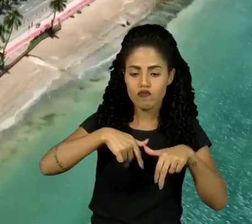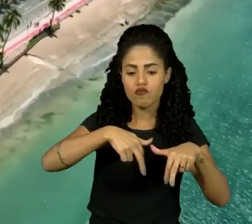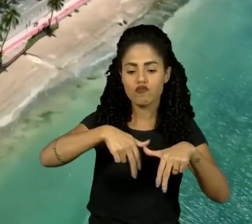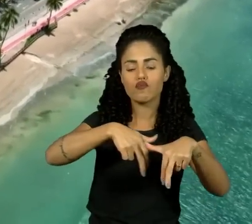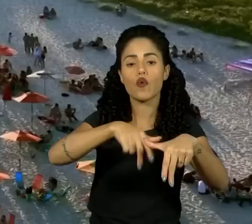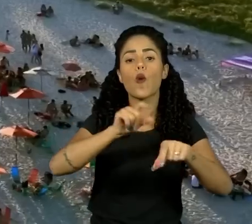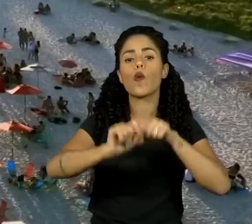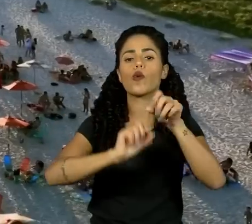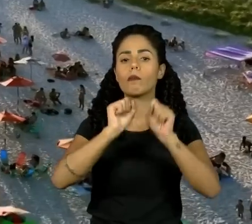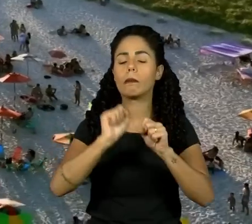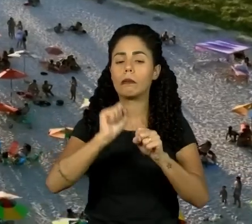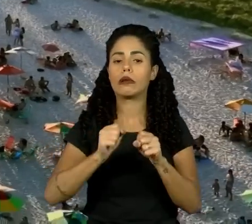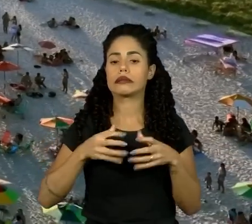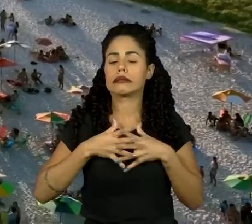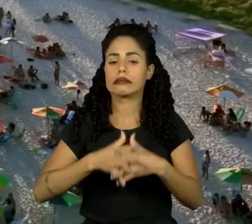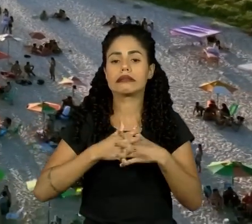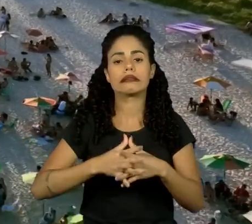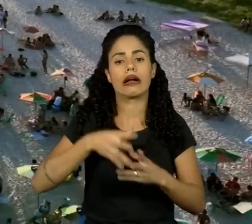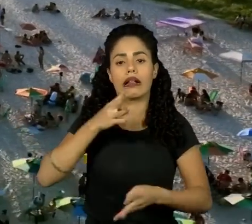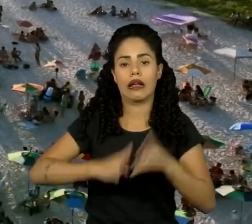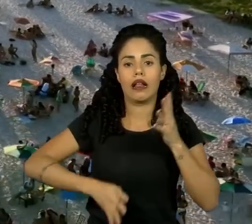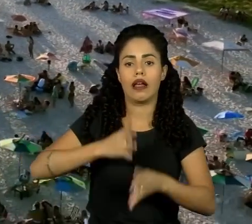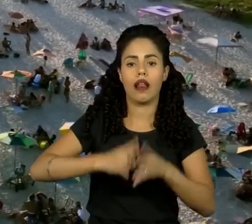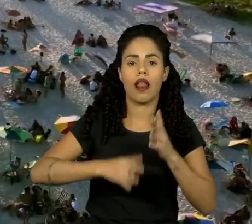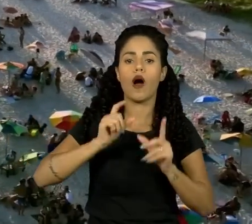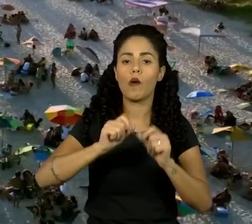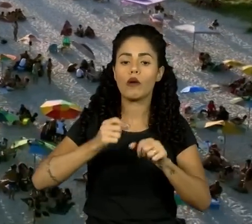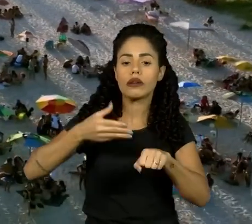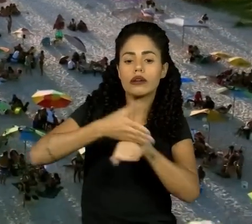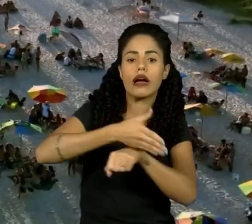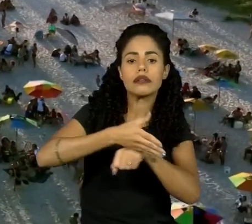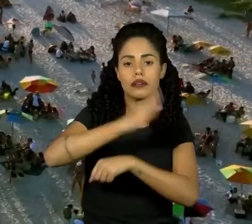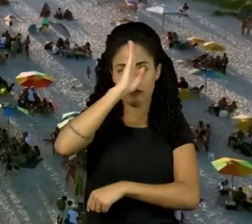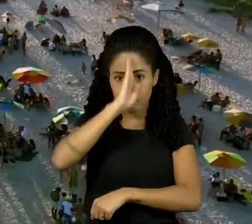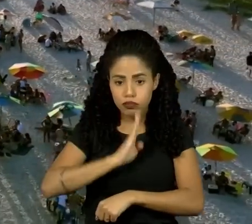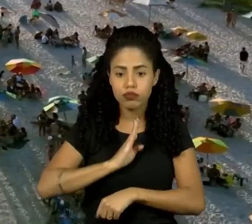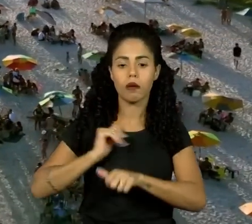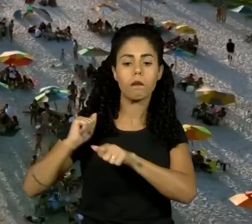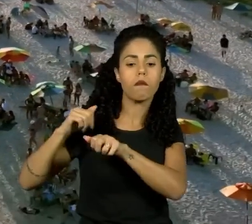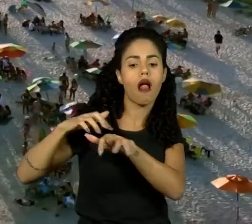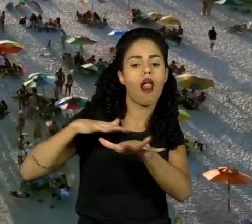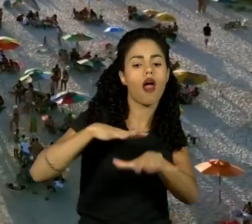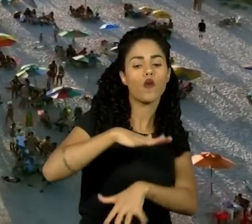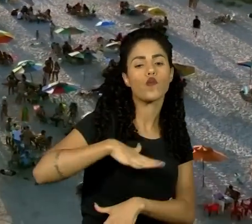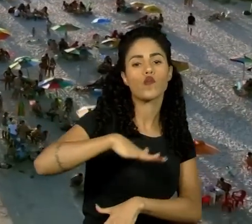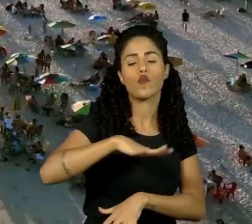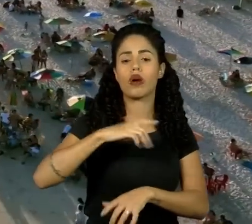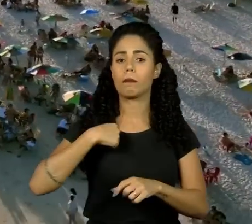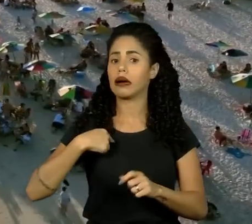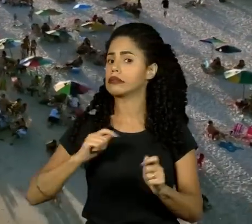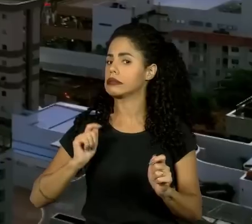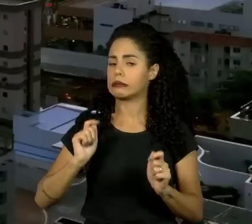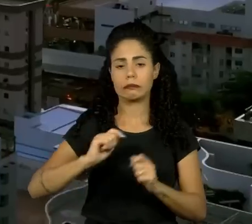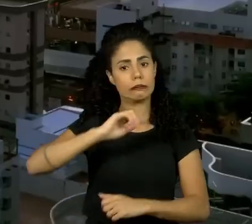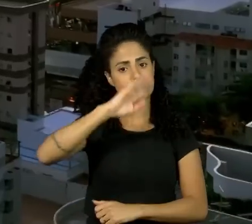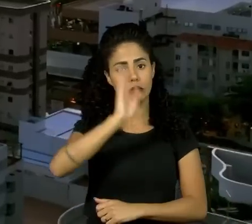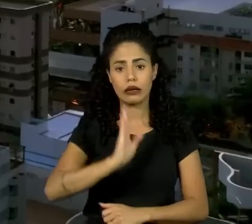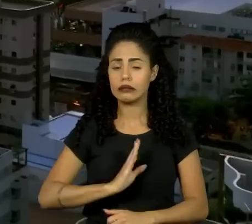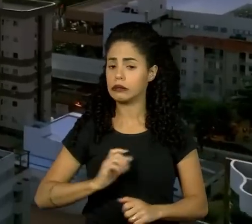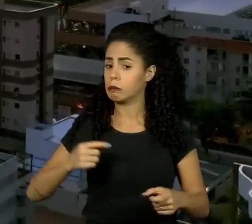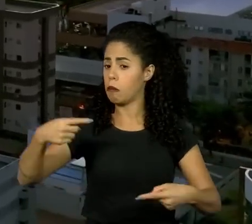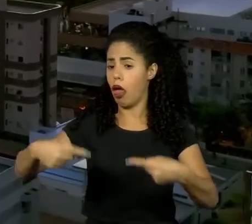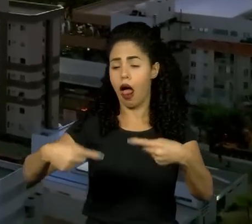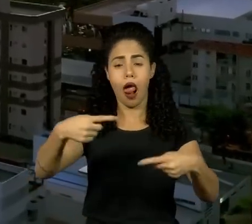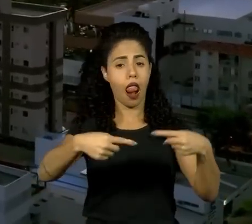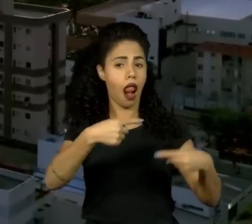emenda poderia dificultar ou até impedir o acesso público a essas áreas, o que gerou forte repercussão negativa.